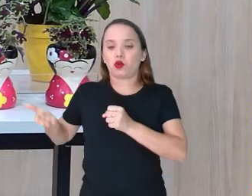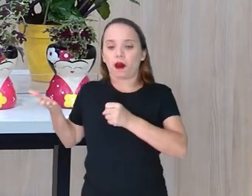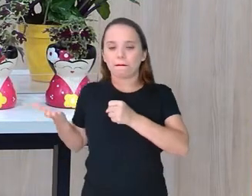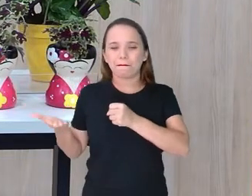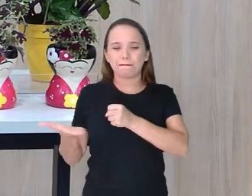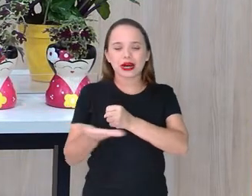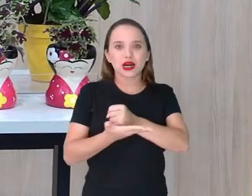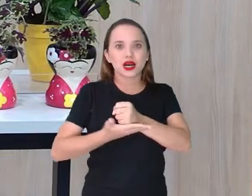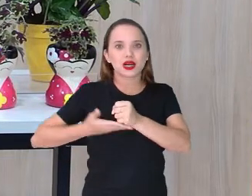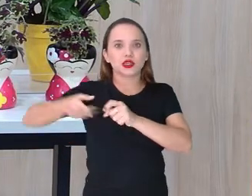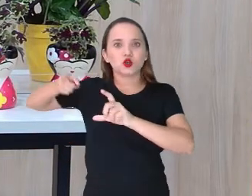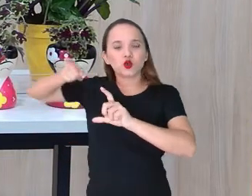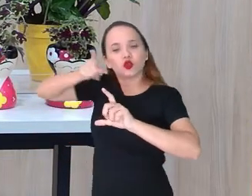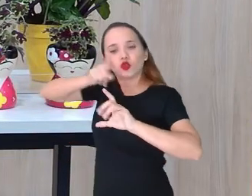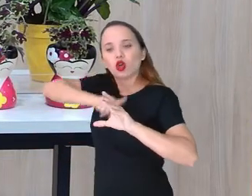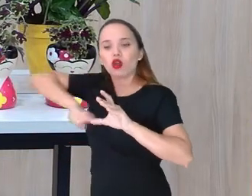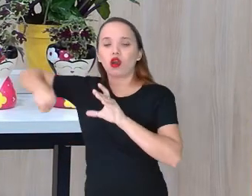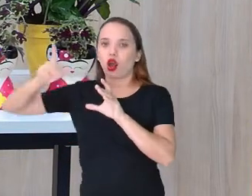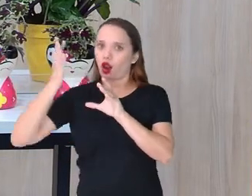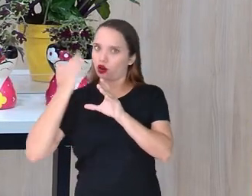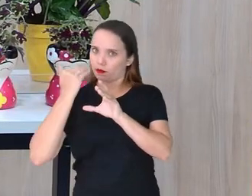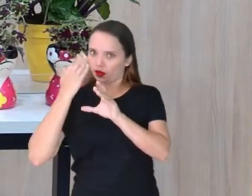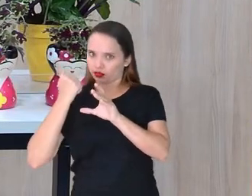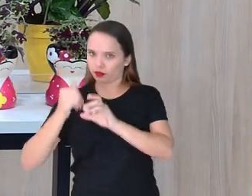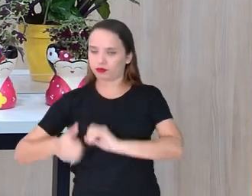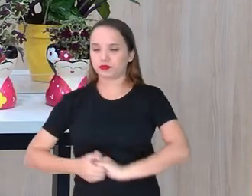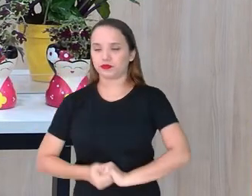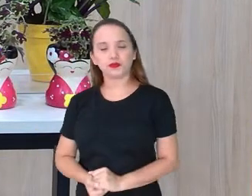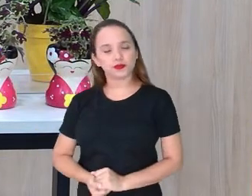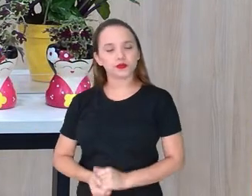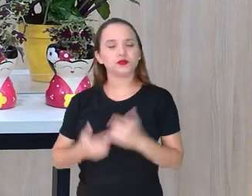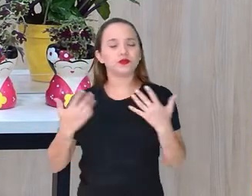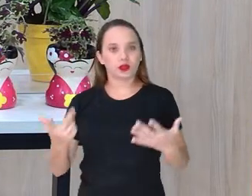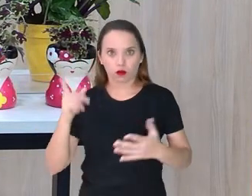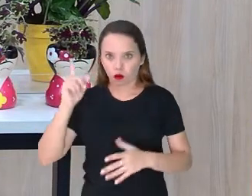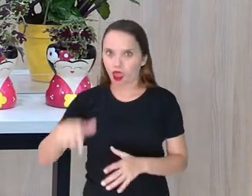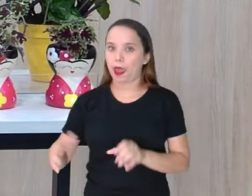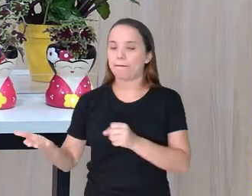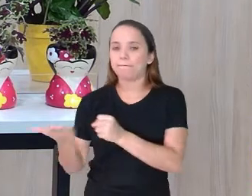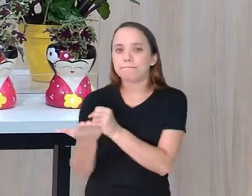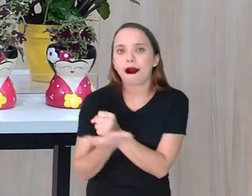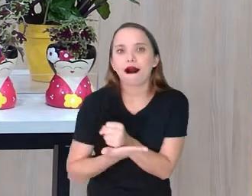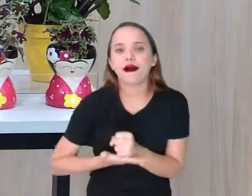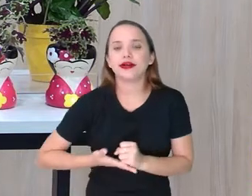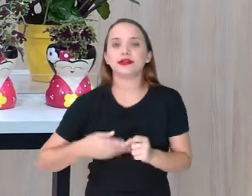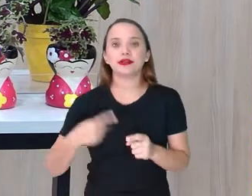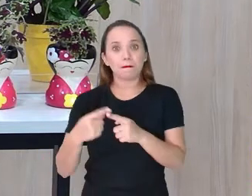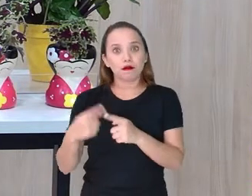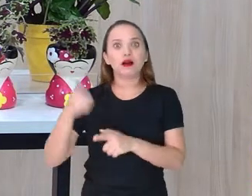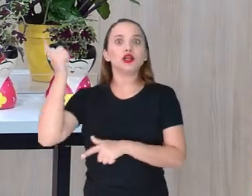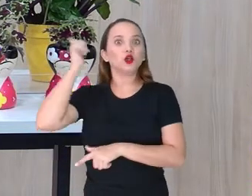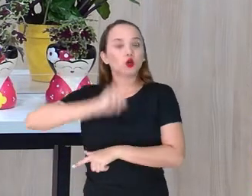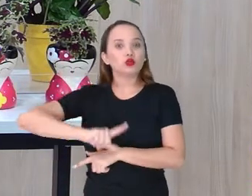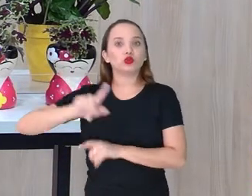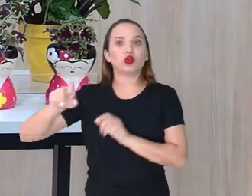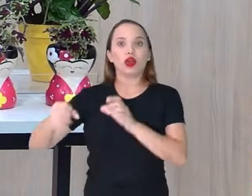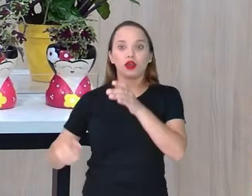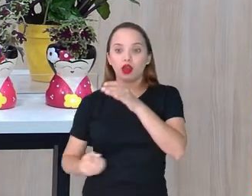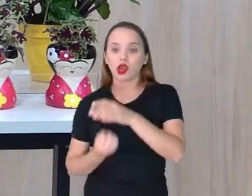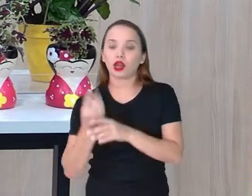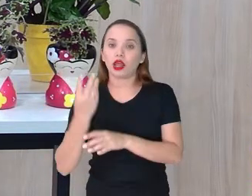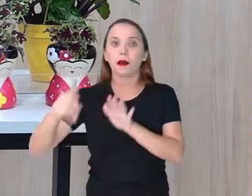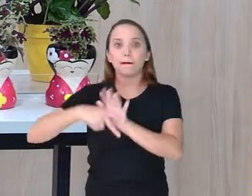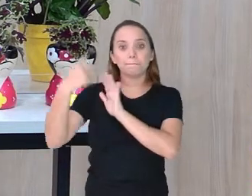ser que vamos estudar a cadeia alimentar ainda. Então, o vegetal é a base, aquele ser autotrófico, aquele ser que auto